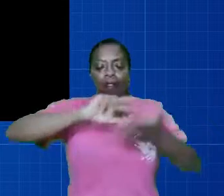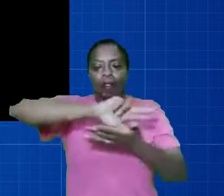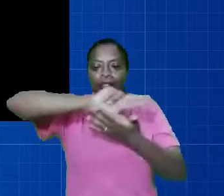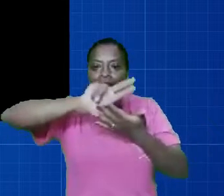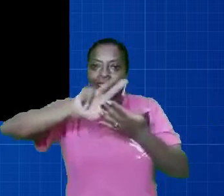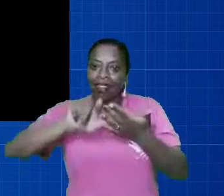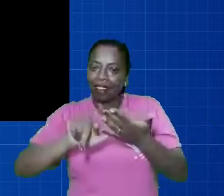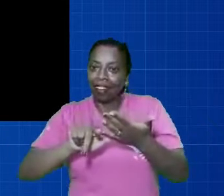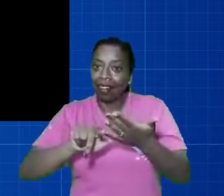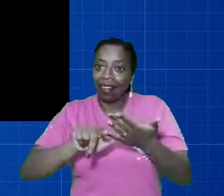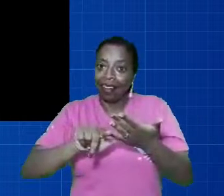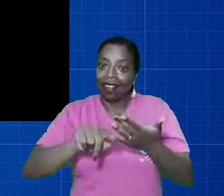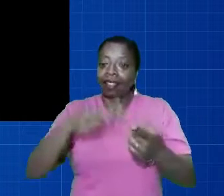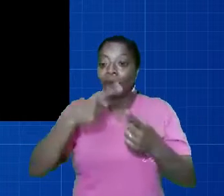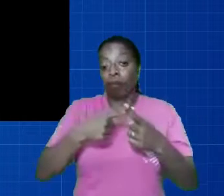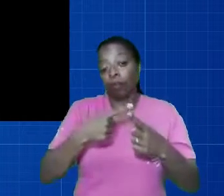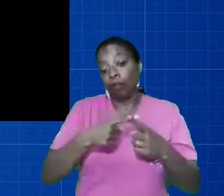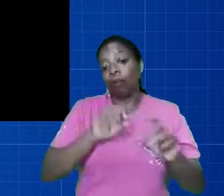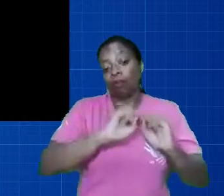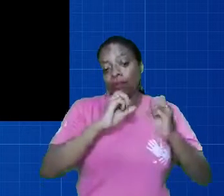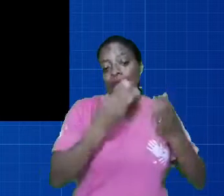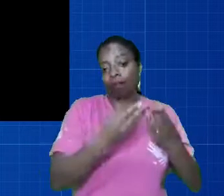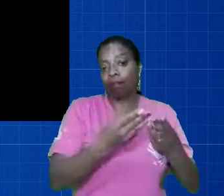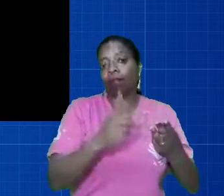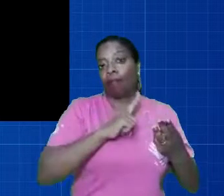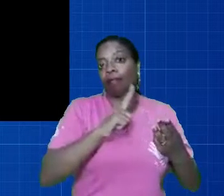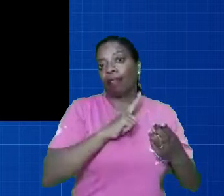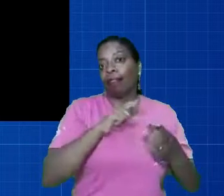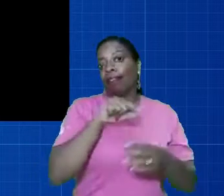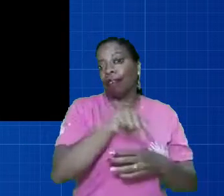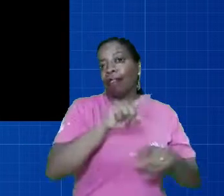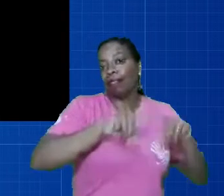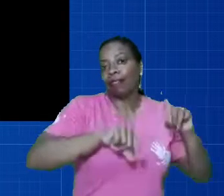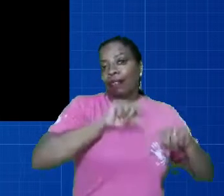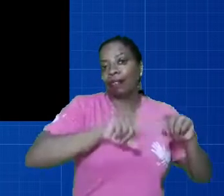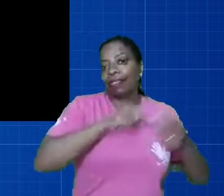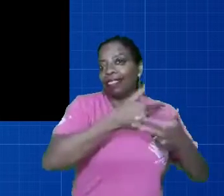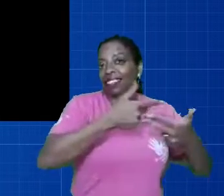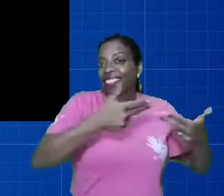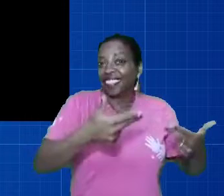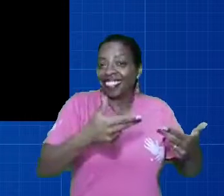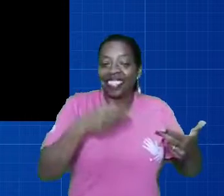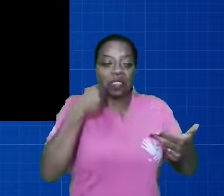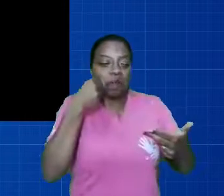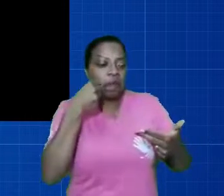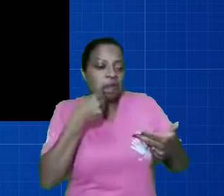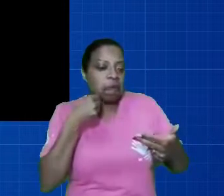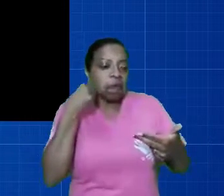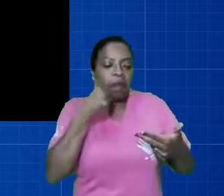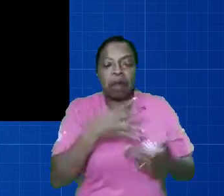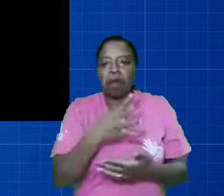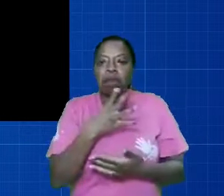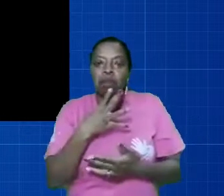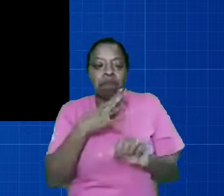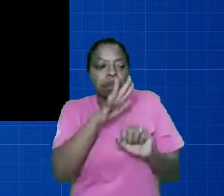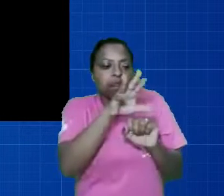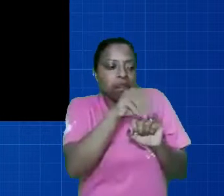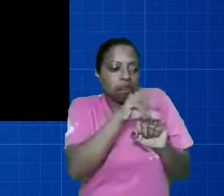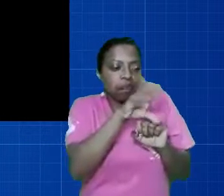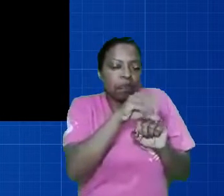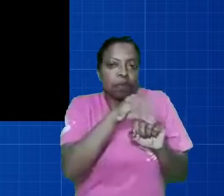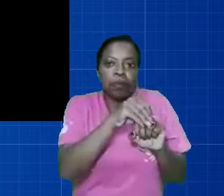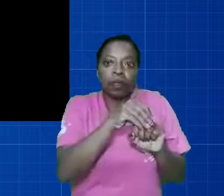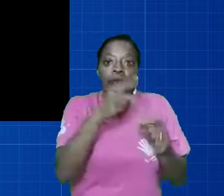né, permite, né? Você pensar ali nessa experimentação, né? Porque há um tempo maior para